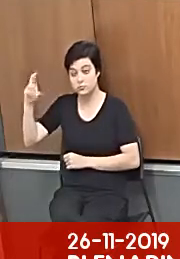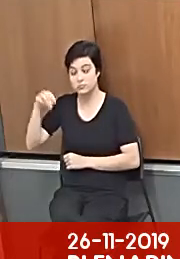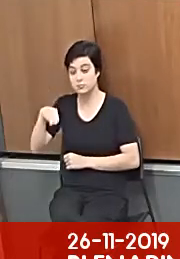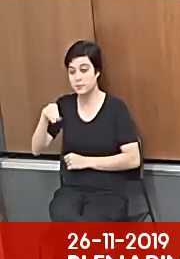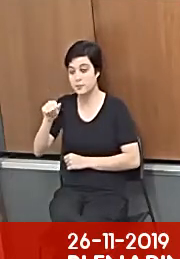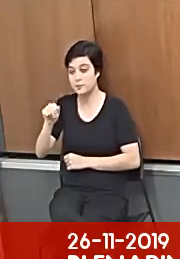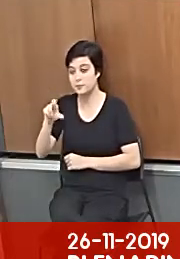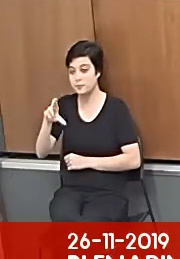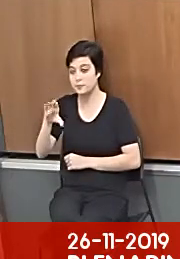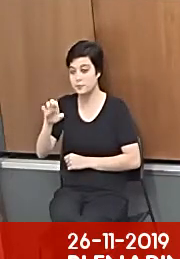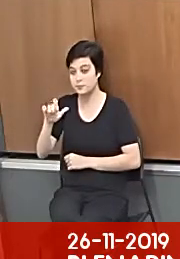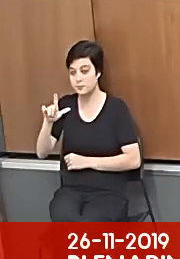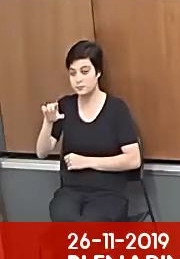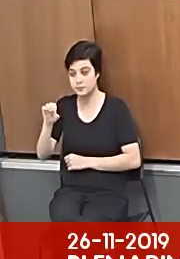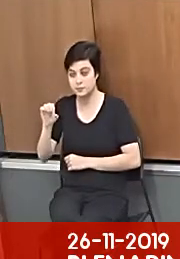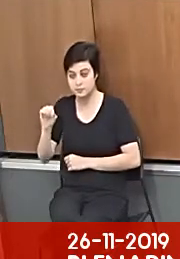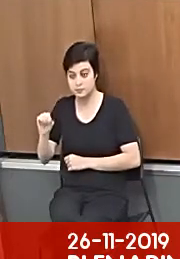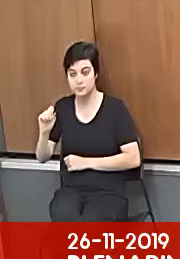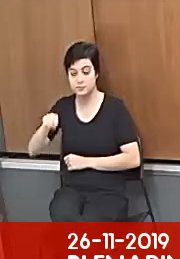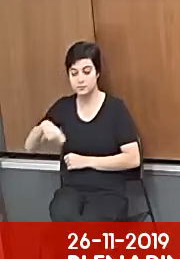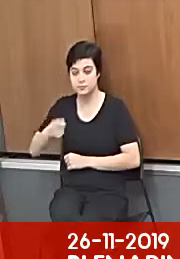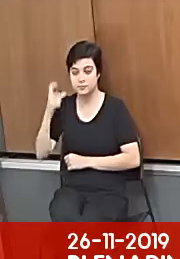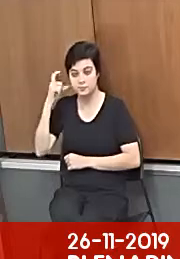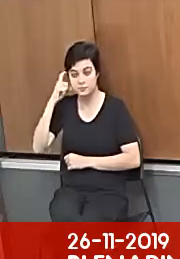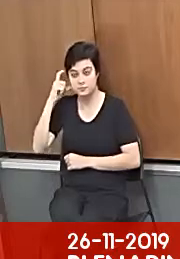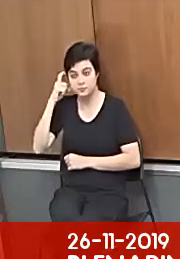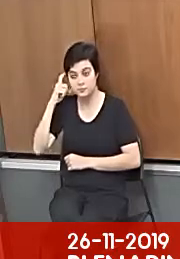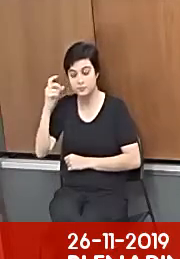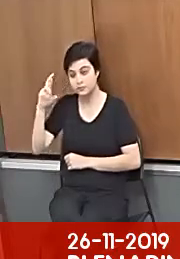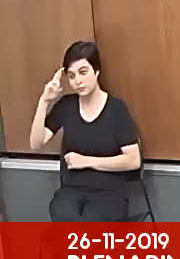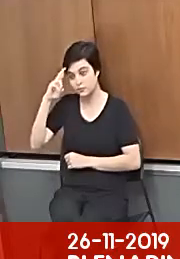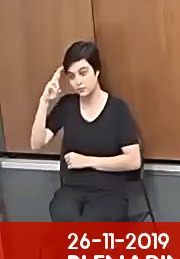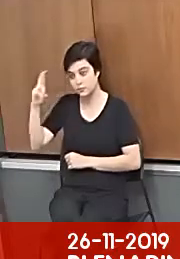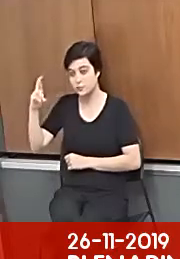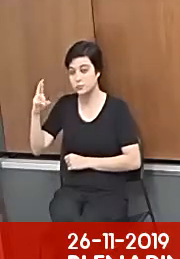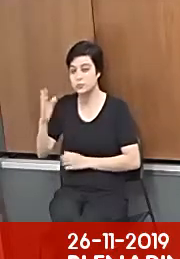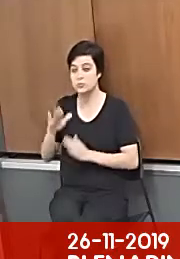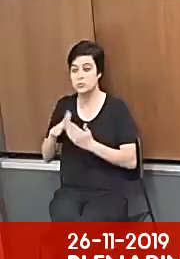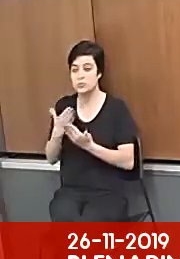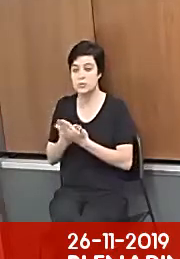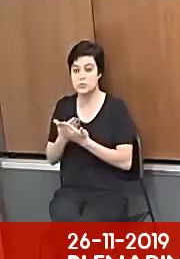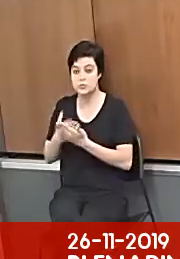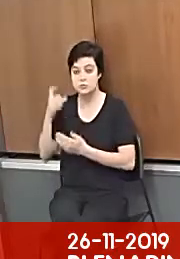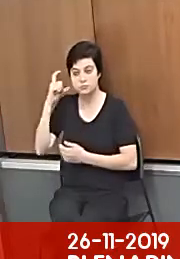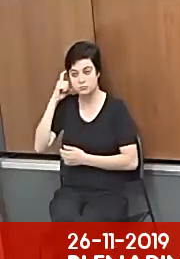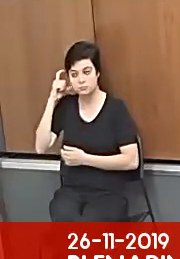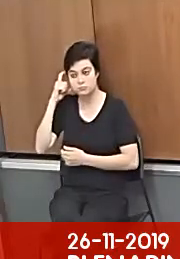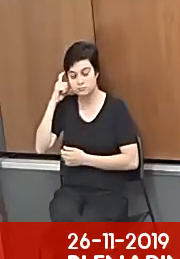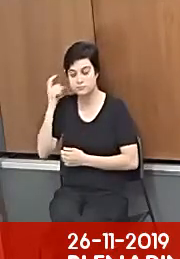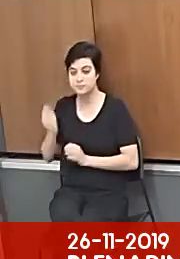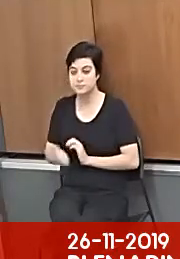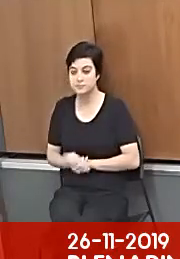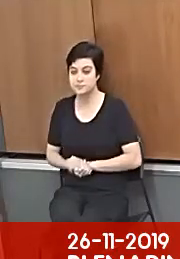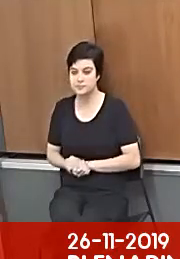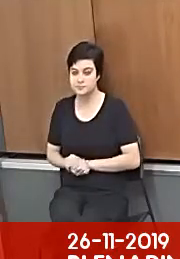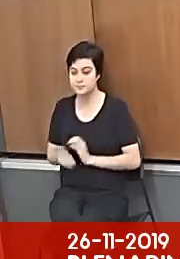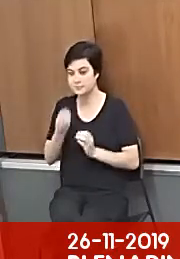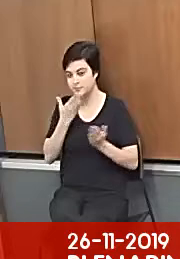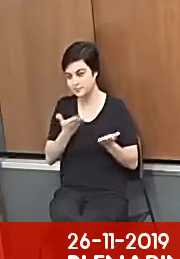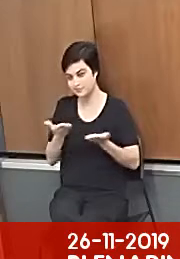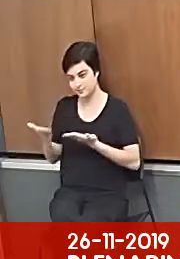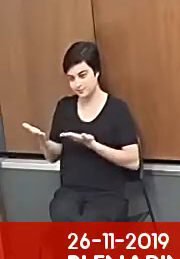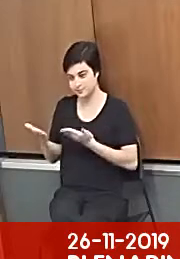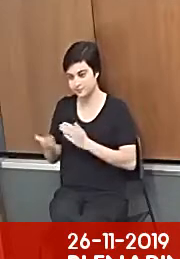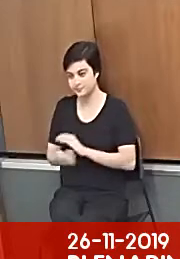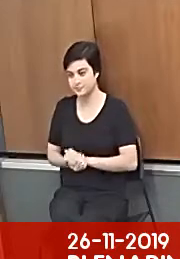Marcelo Medeiros Brito, que é diretor da Escola Estadual de Educação Especial Francisco Salles. Seja bem-vindo, Marcelo.